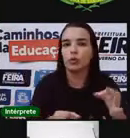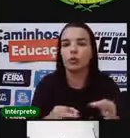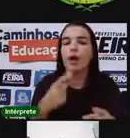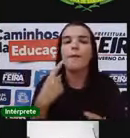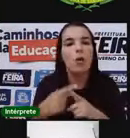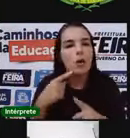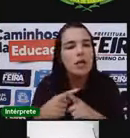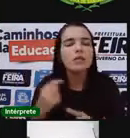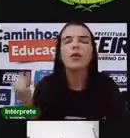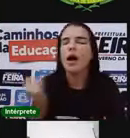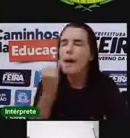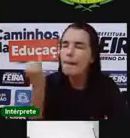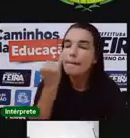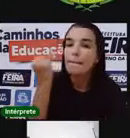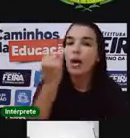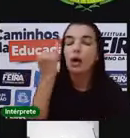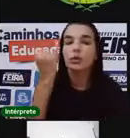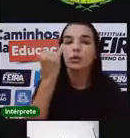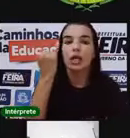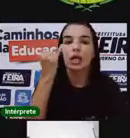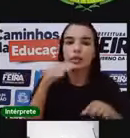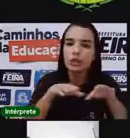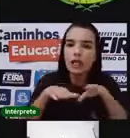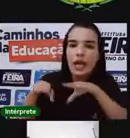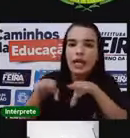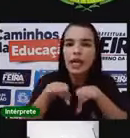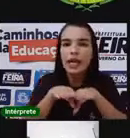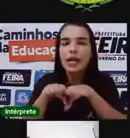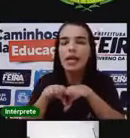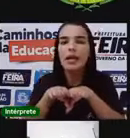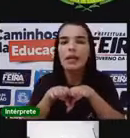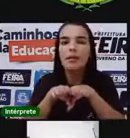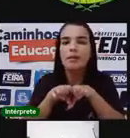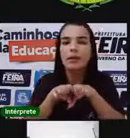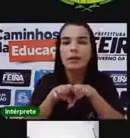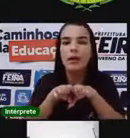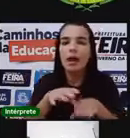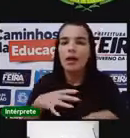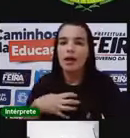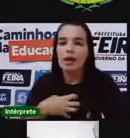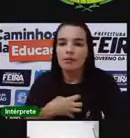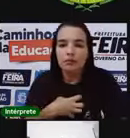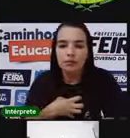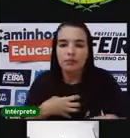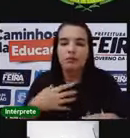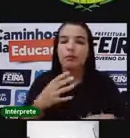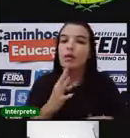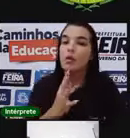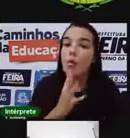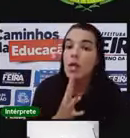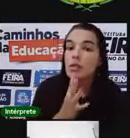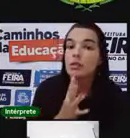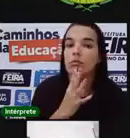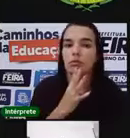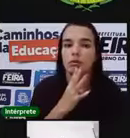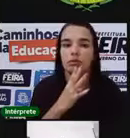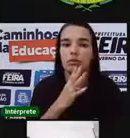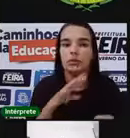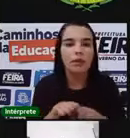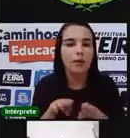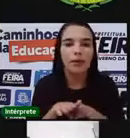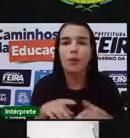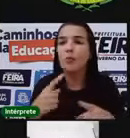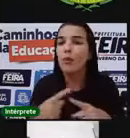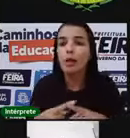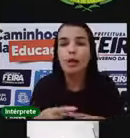conhecimento, um equilíbrio emocional, um conhecimento de fraternidade, de equidade, para que a gente não vá